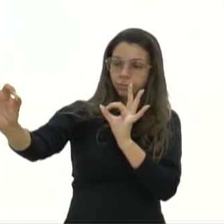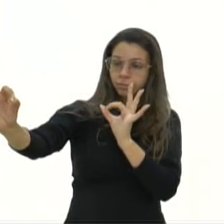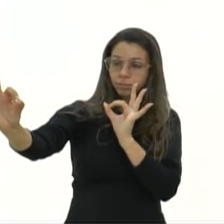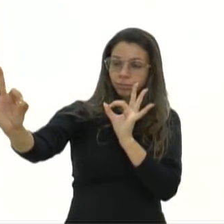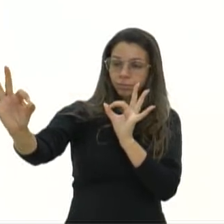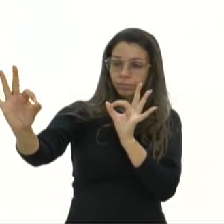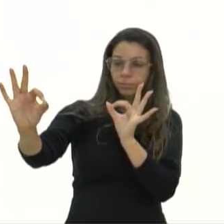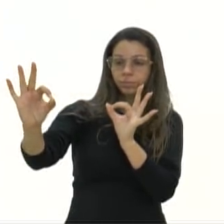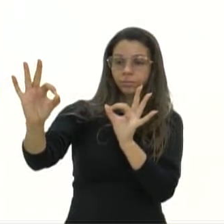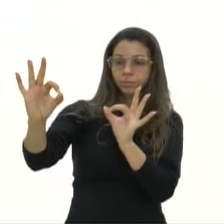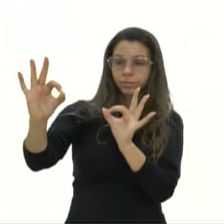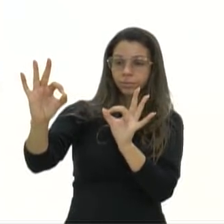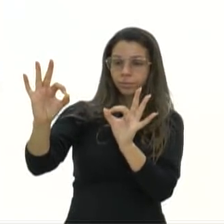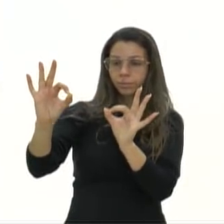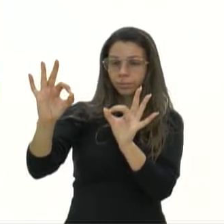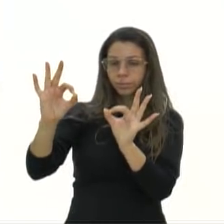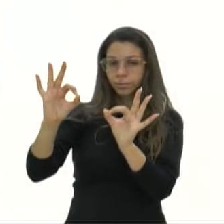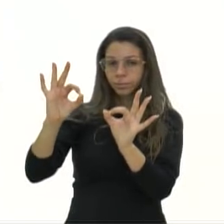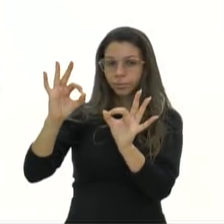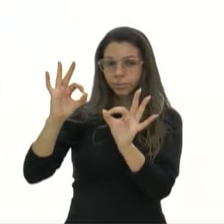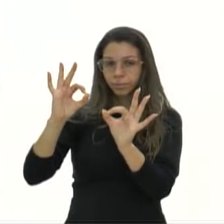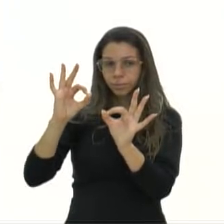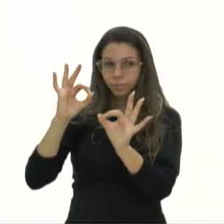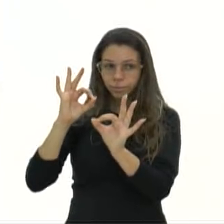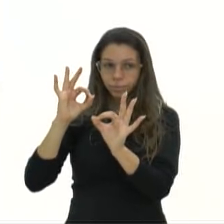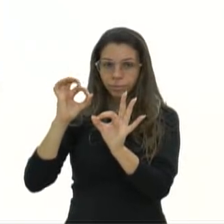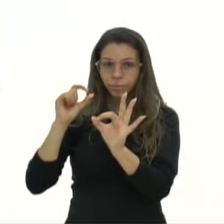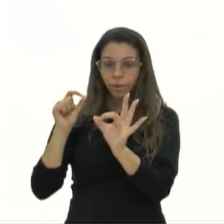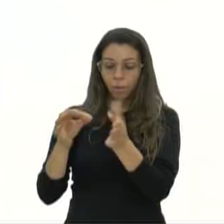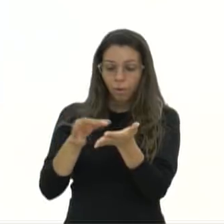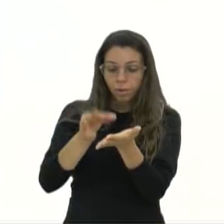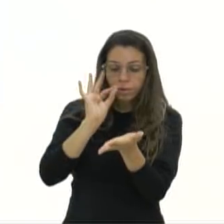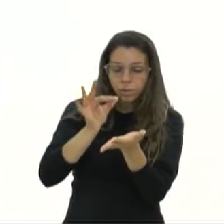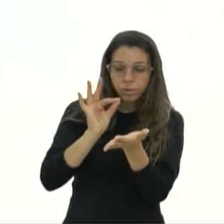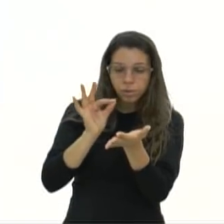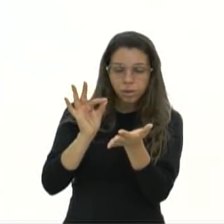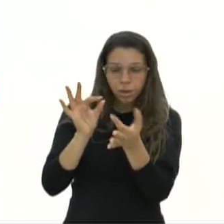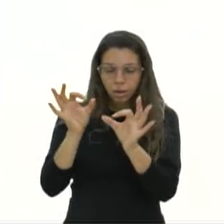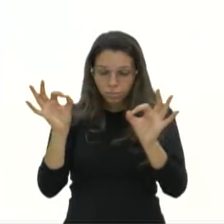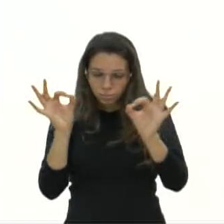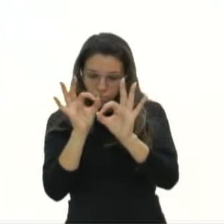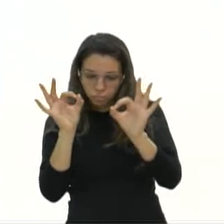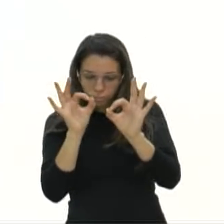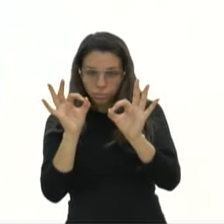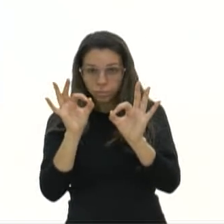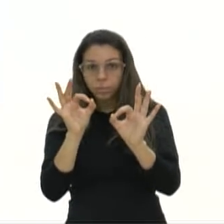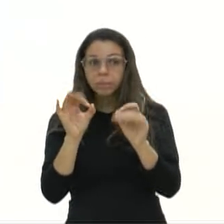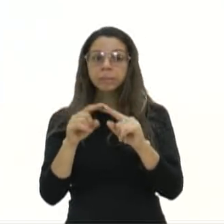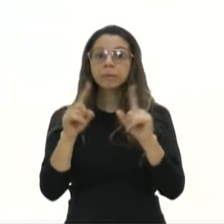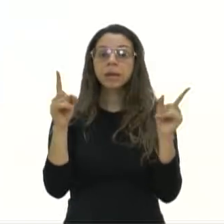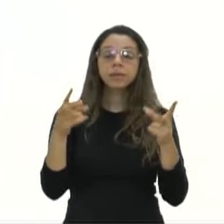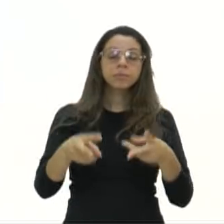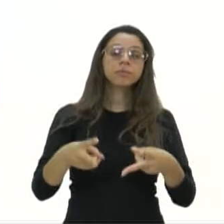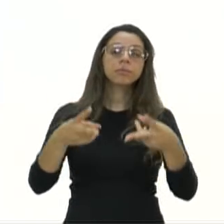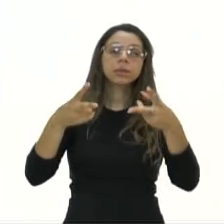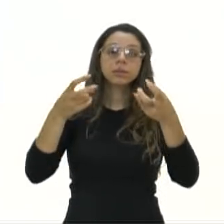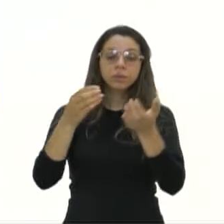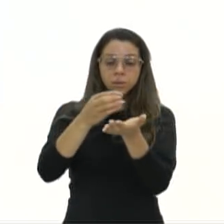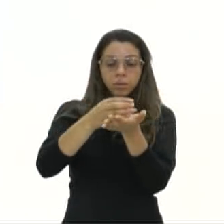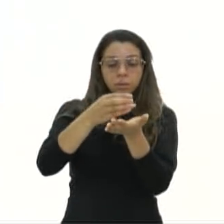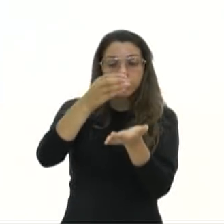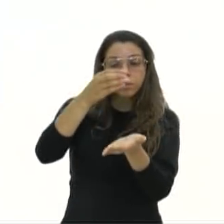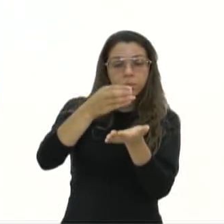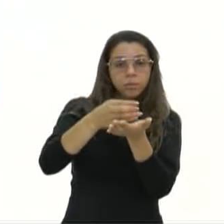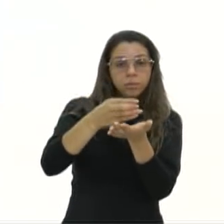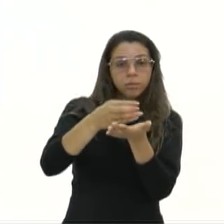está focada, a xícara com café está focada, mas percebam a partir do copo de